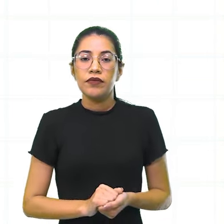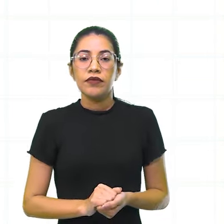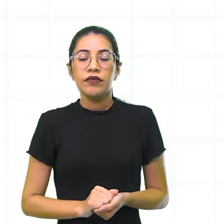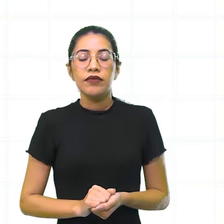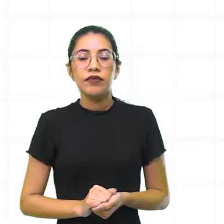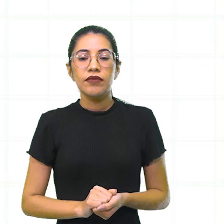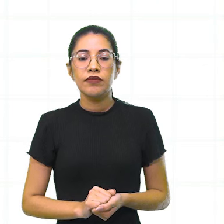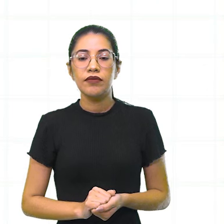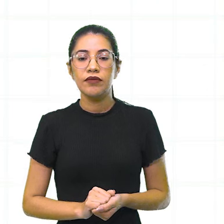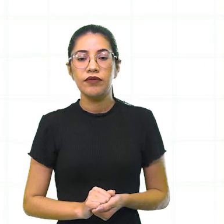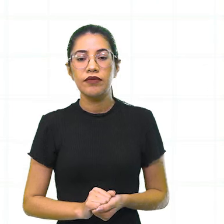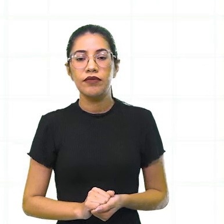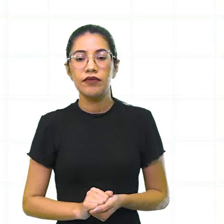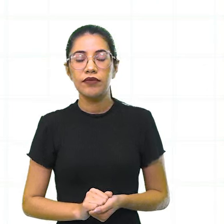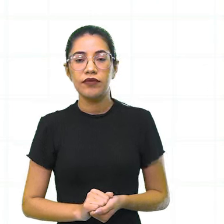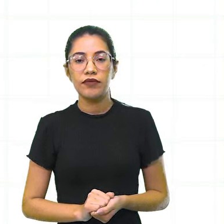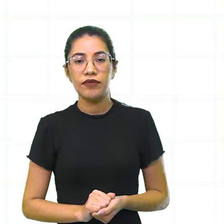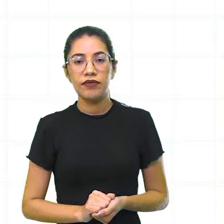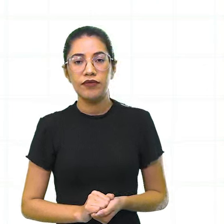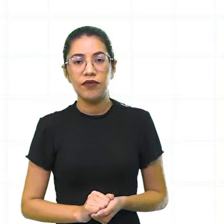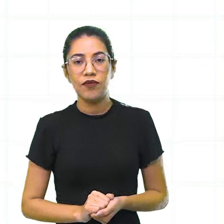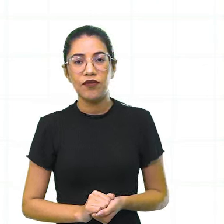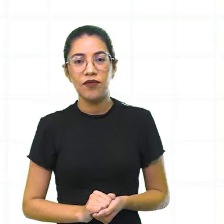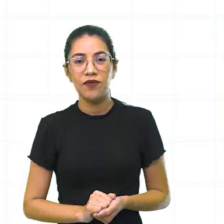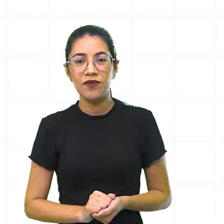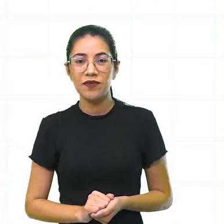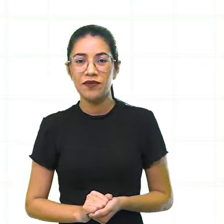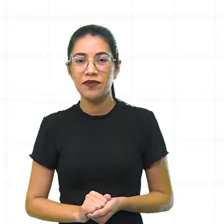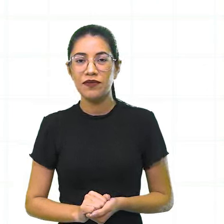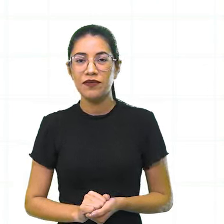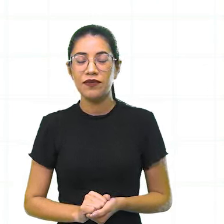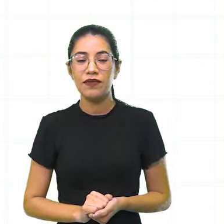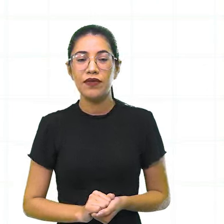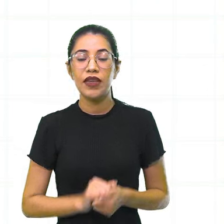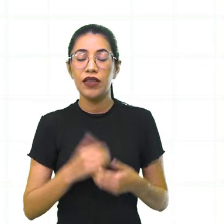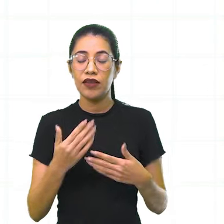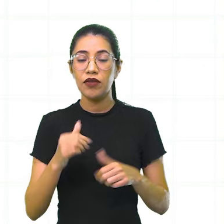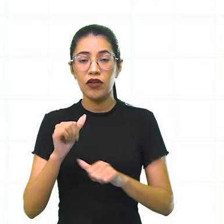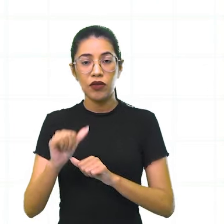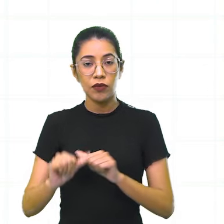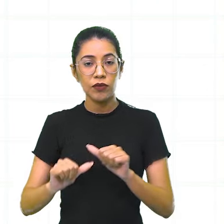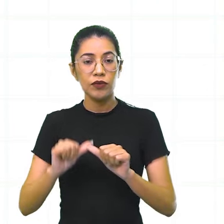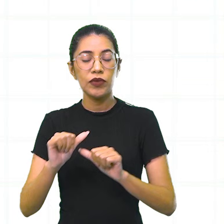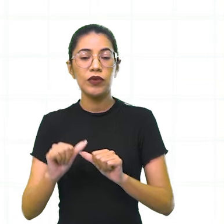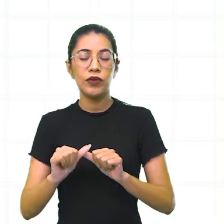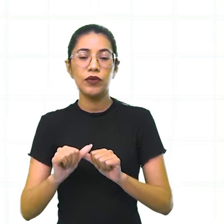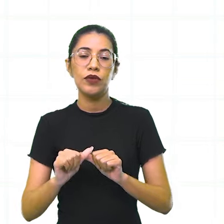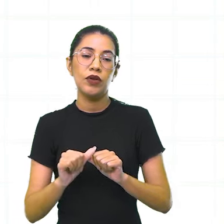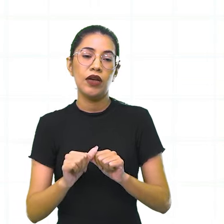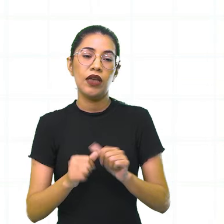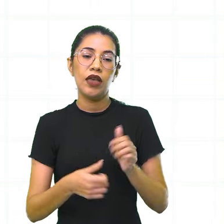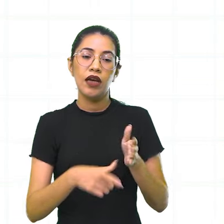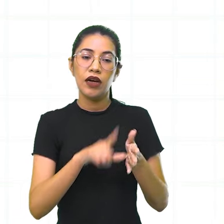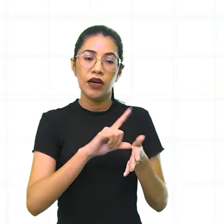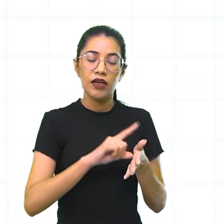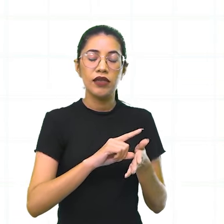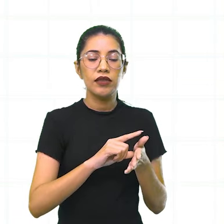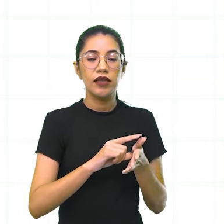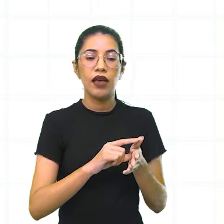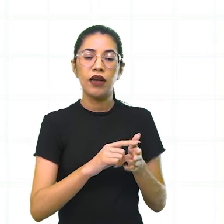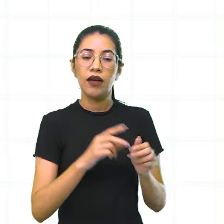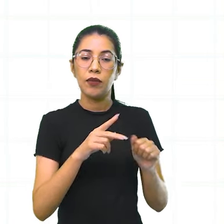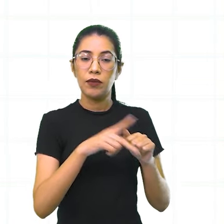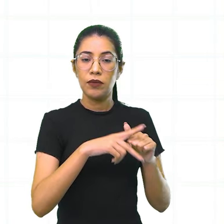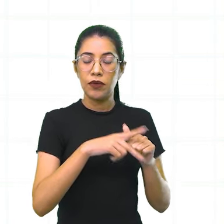o, os, as, tá bom? Eu mudo, né? Faço essa mudança aí do